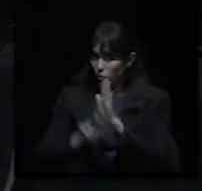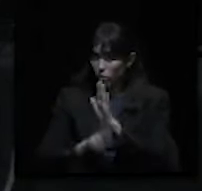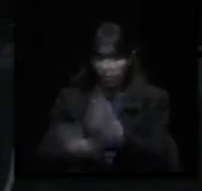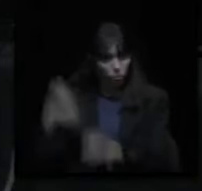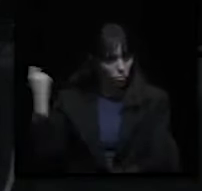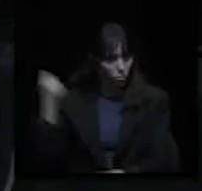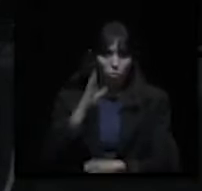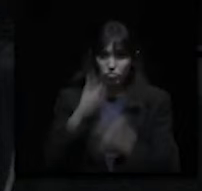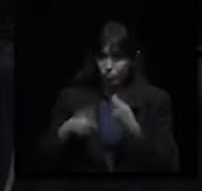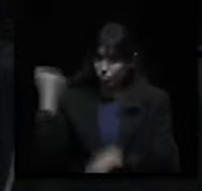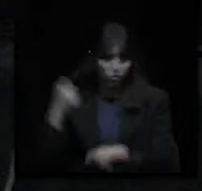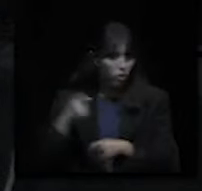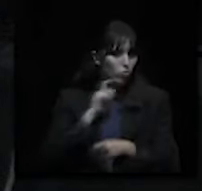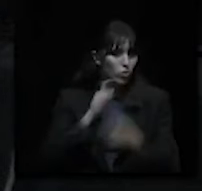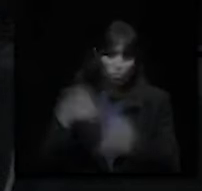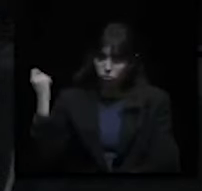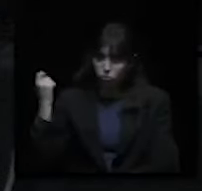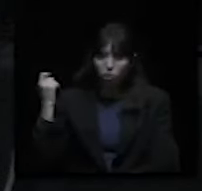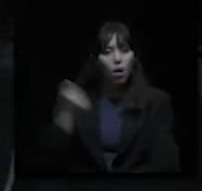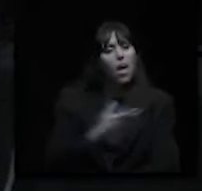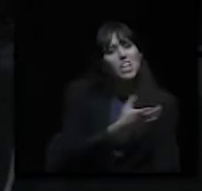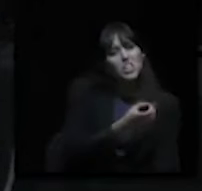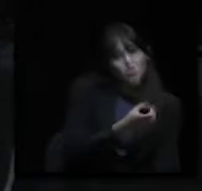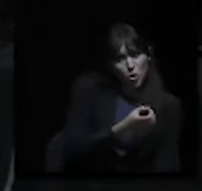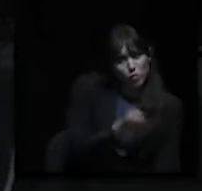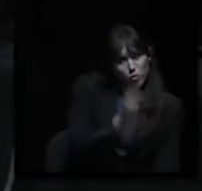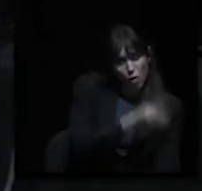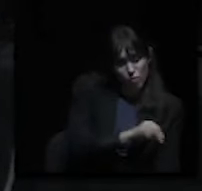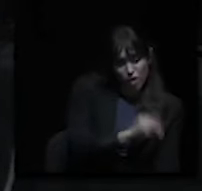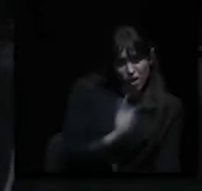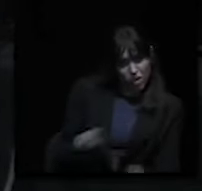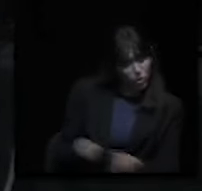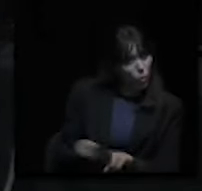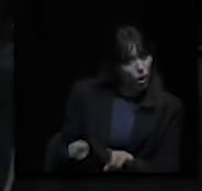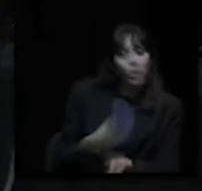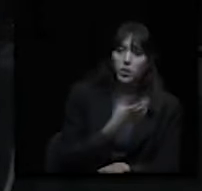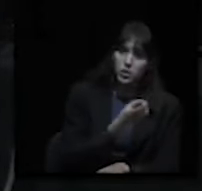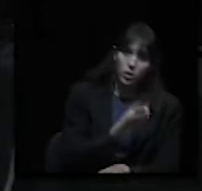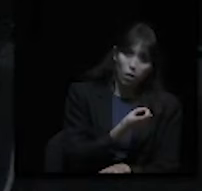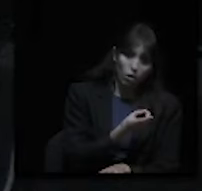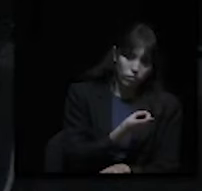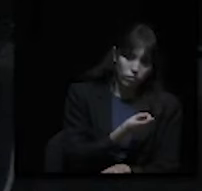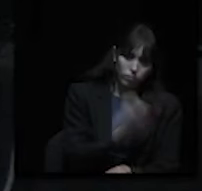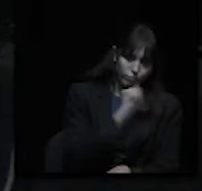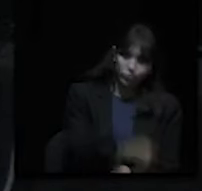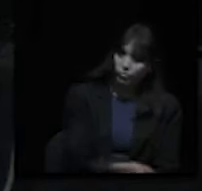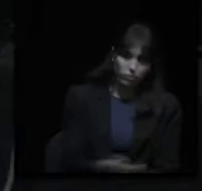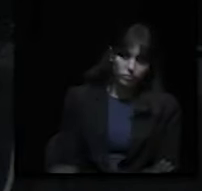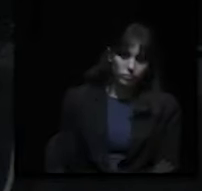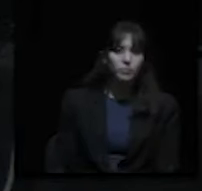critérios de conforto, nem de segurança, se essas 19 novas ciclovias forem assim, essas 19 ciclovias não vão servir a